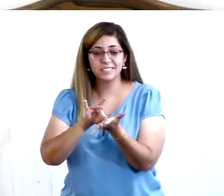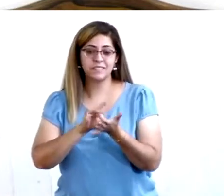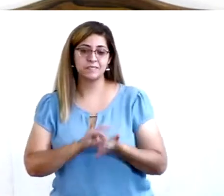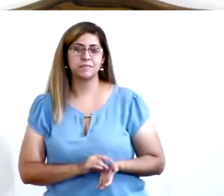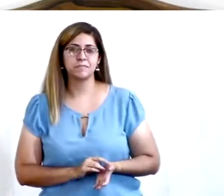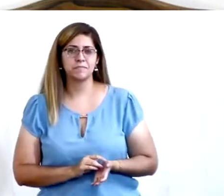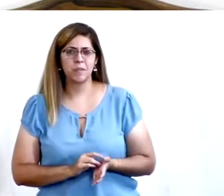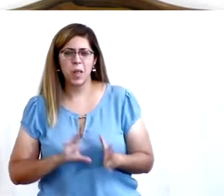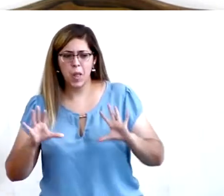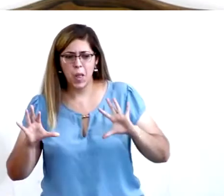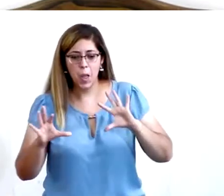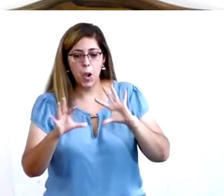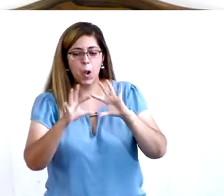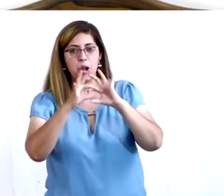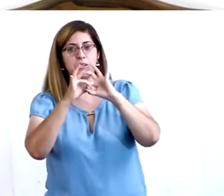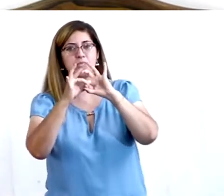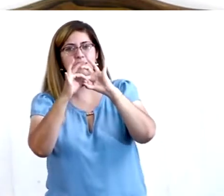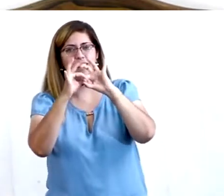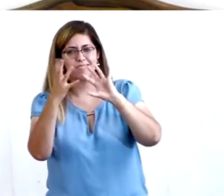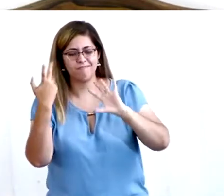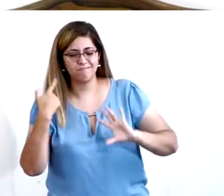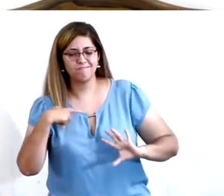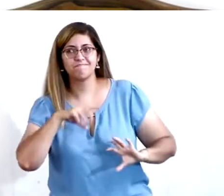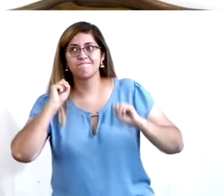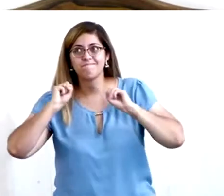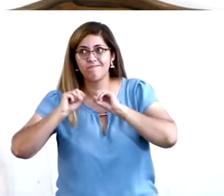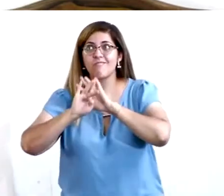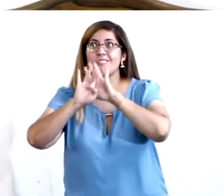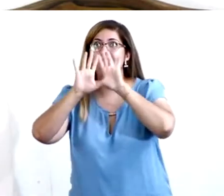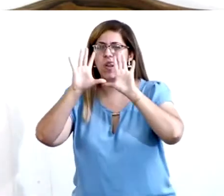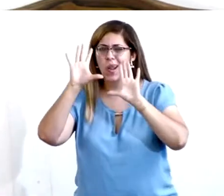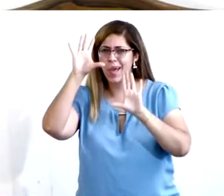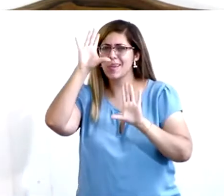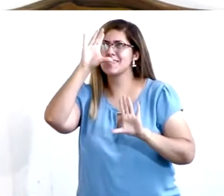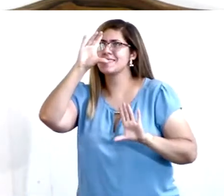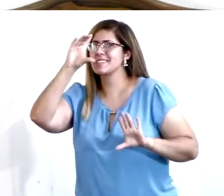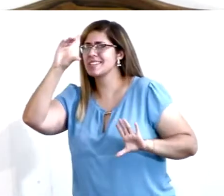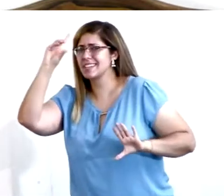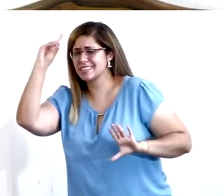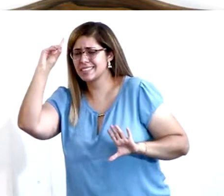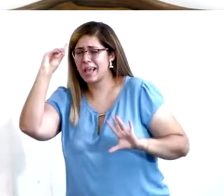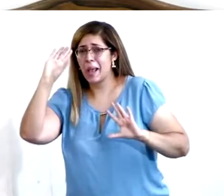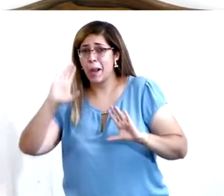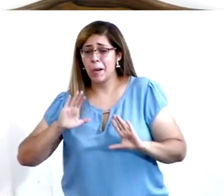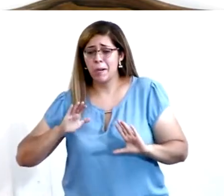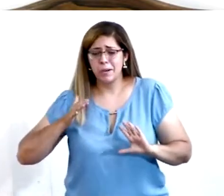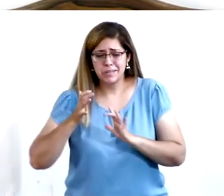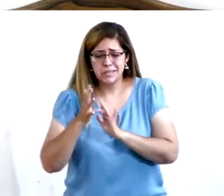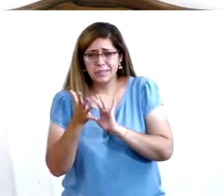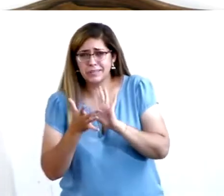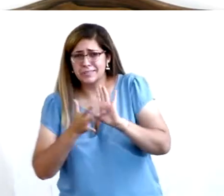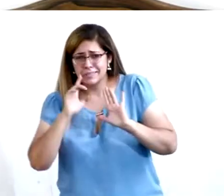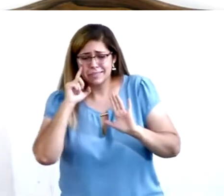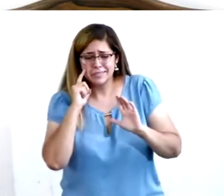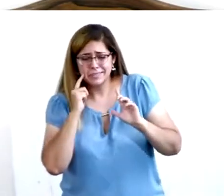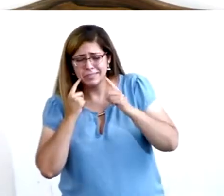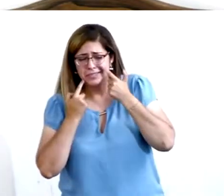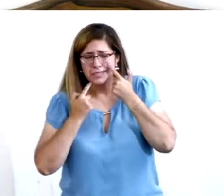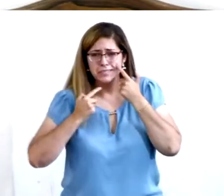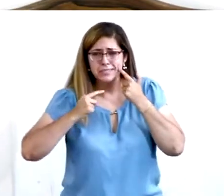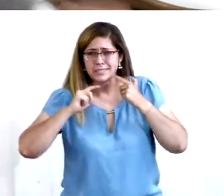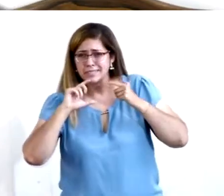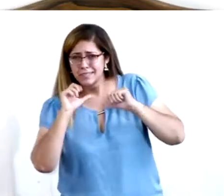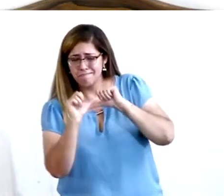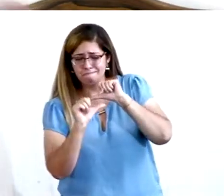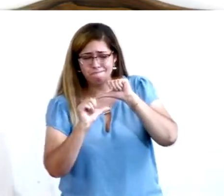a conexão com a glória de Deus. É por isso que no Monte da Transfiguração ele se translucidou. É por isso que ele andou sobre as águas. É